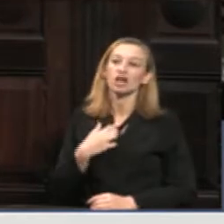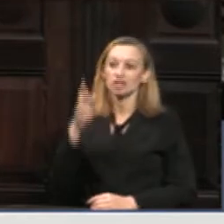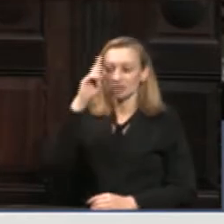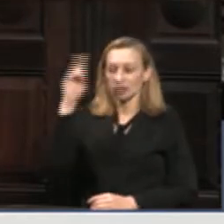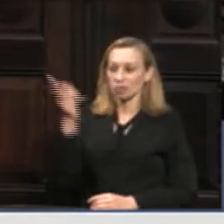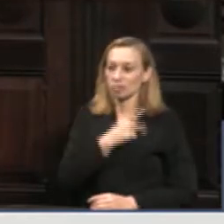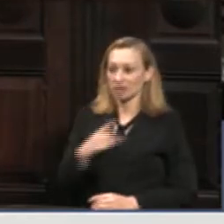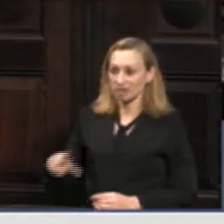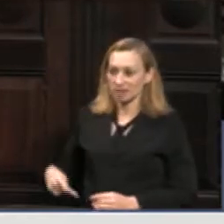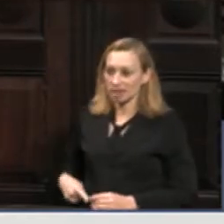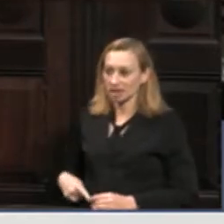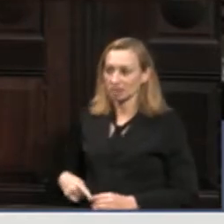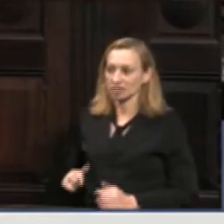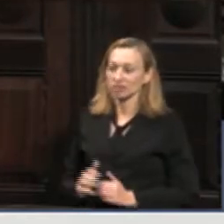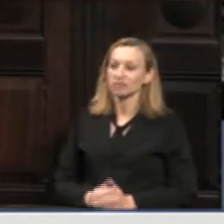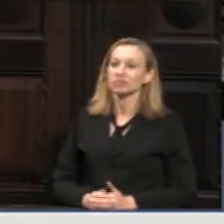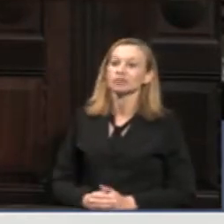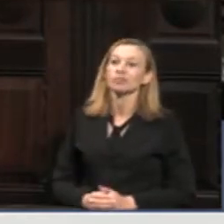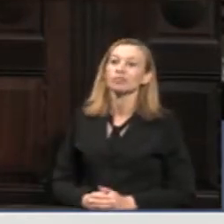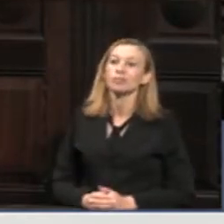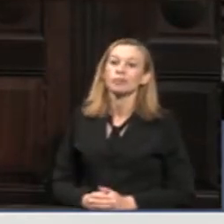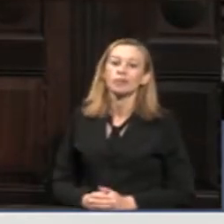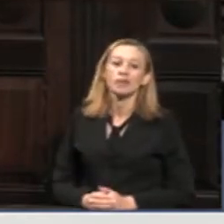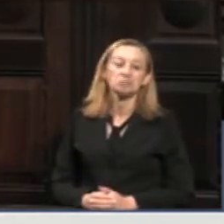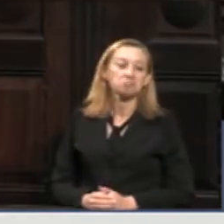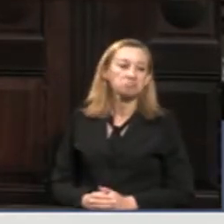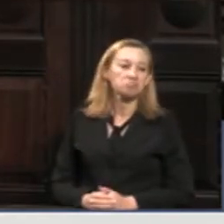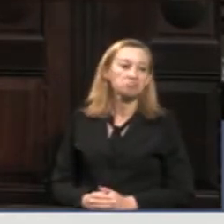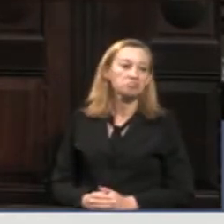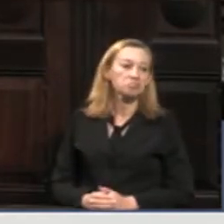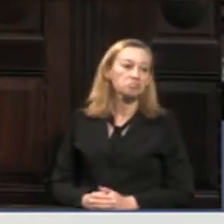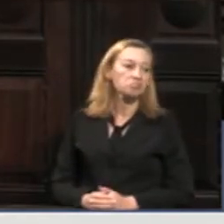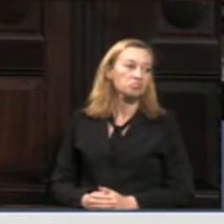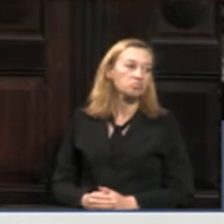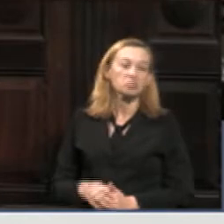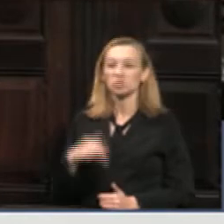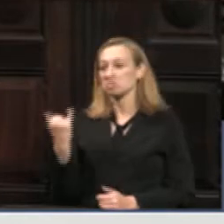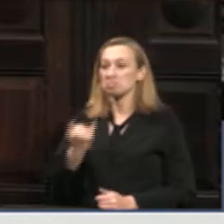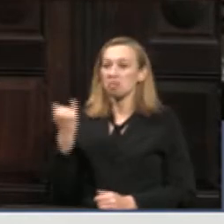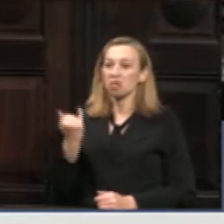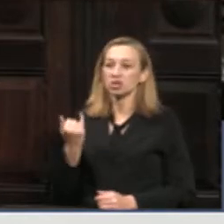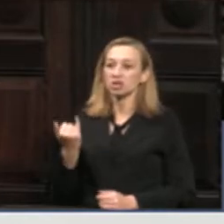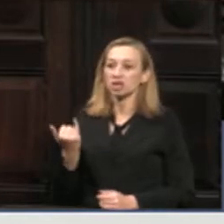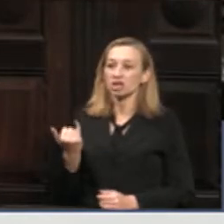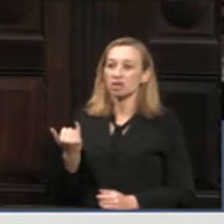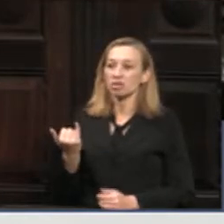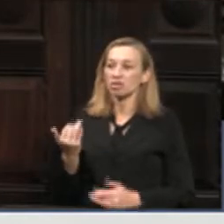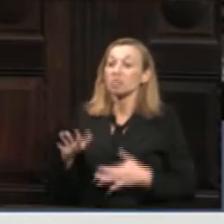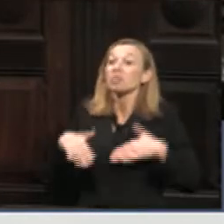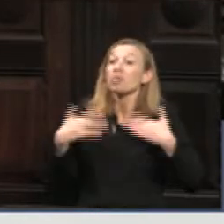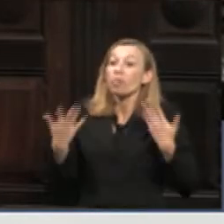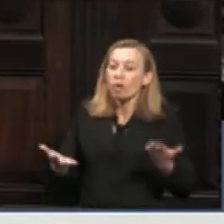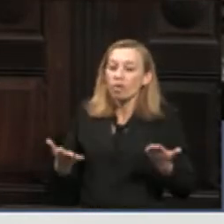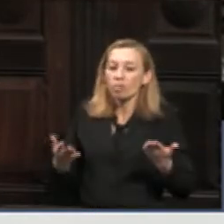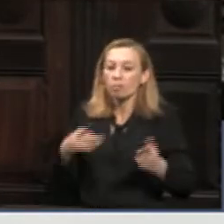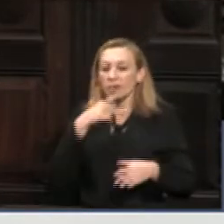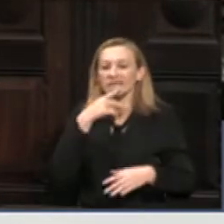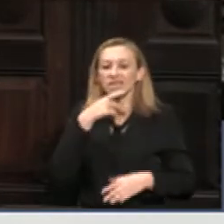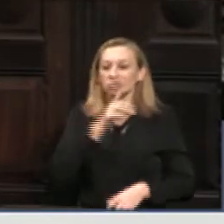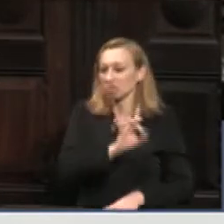independente das nossas posições políticas, que Nossa Senhora